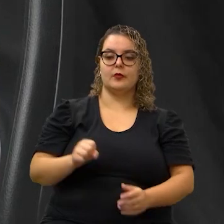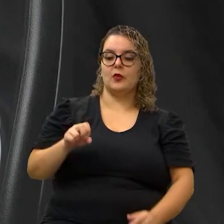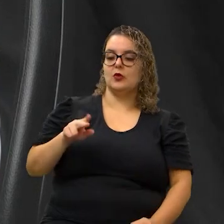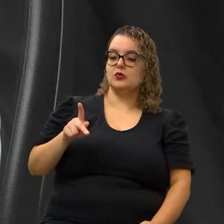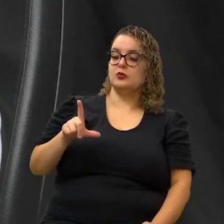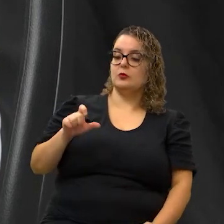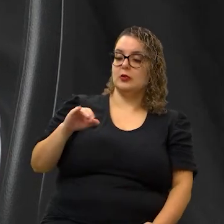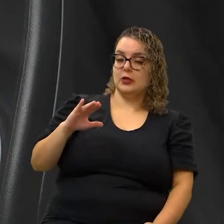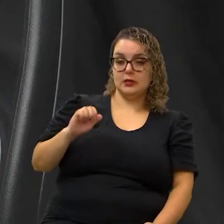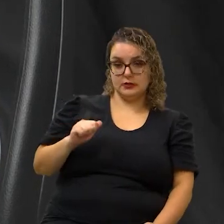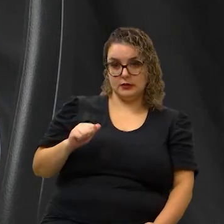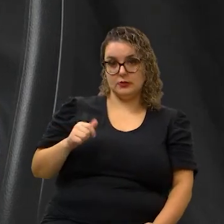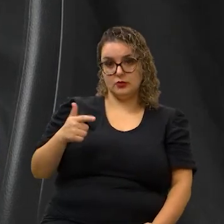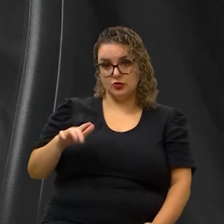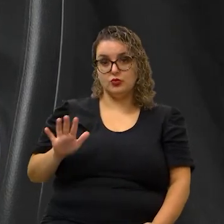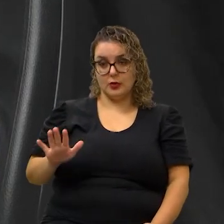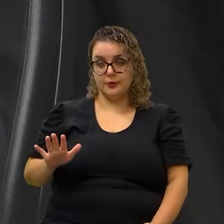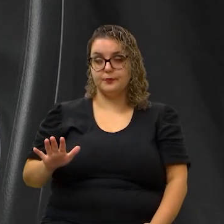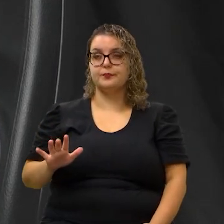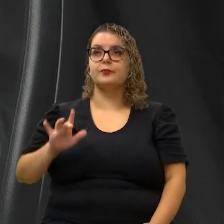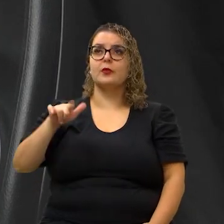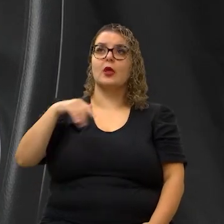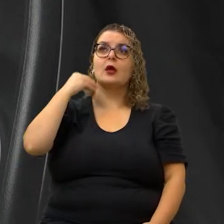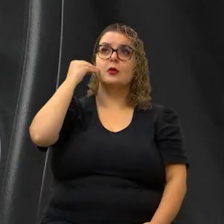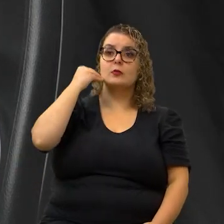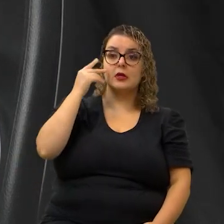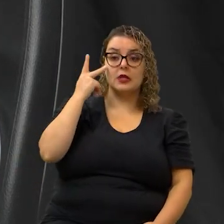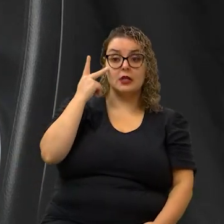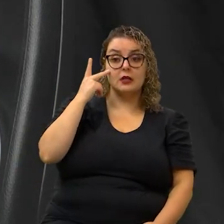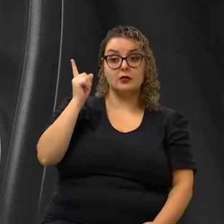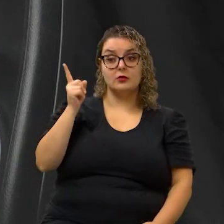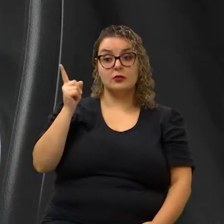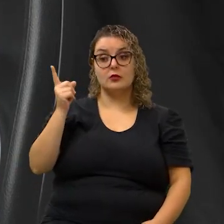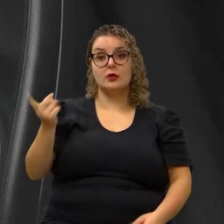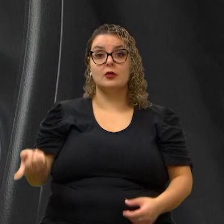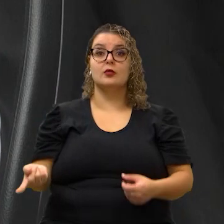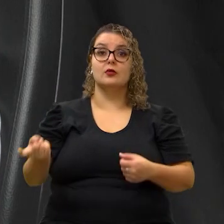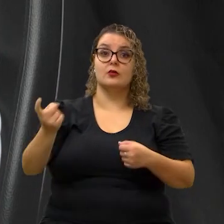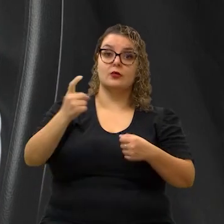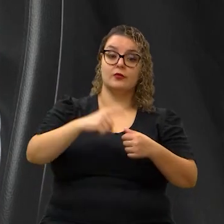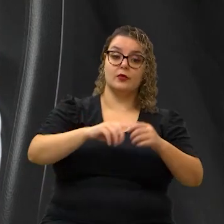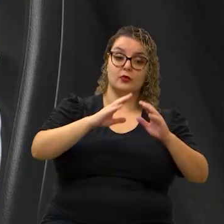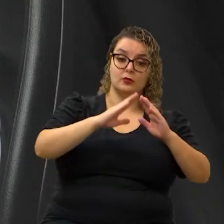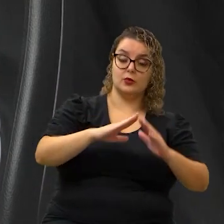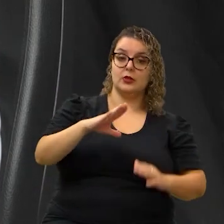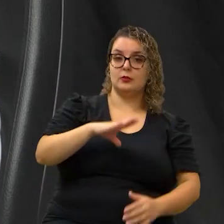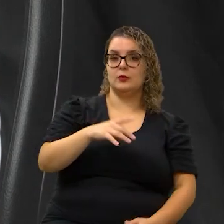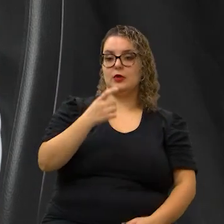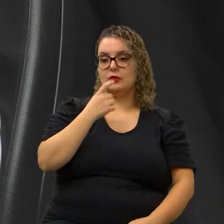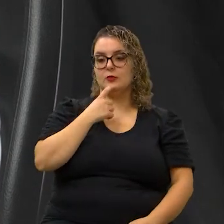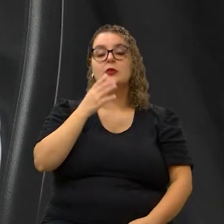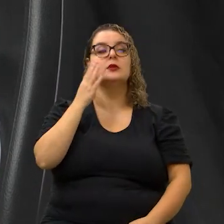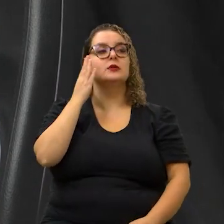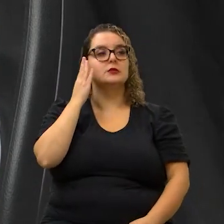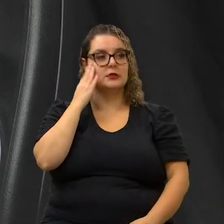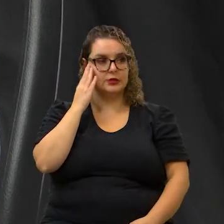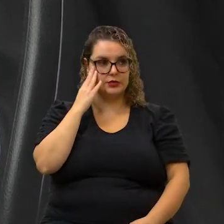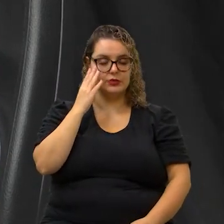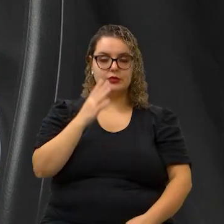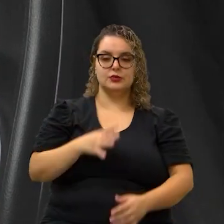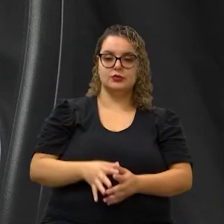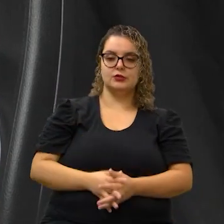Fiquei na suplência e tal. Mas depois dessa experiência em São Paulo, eu volto a morar em Campinas.